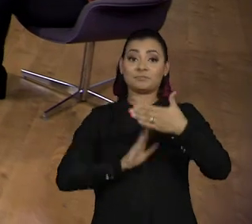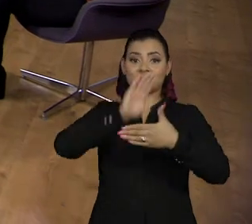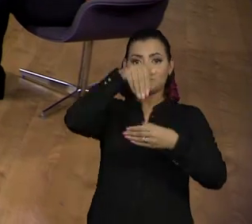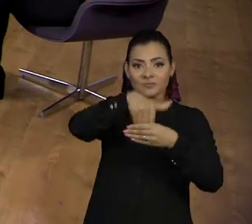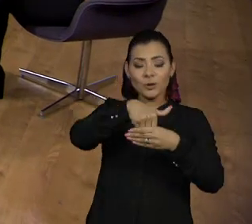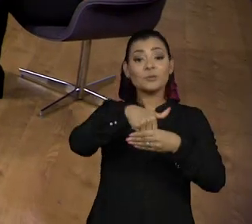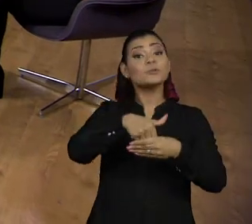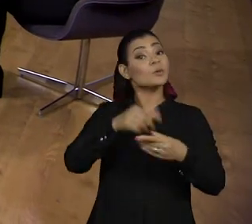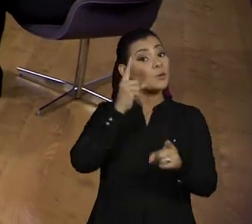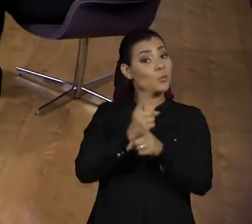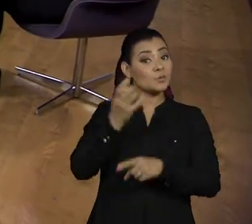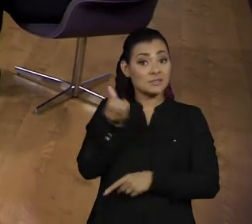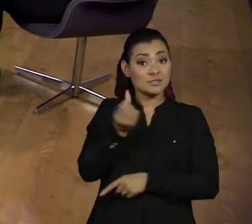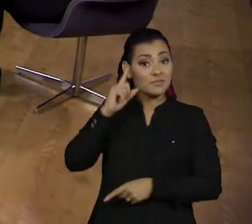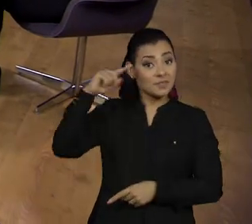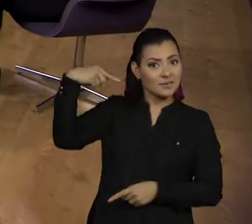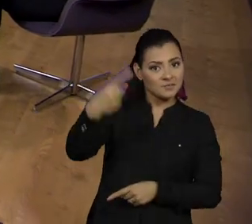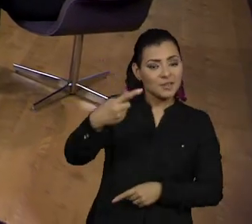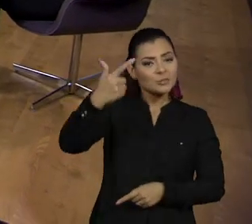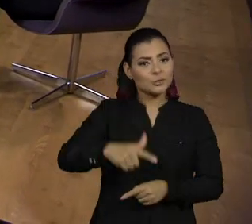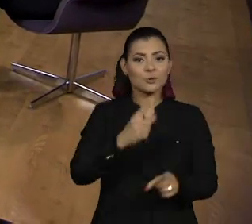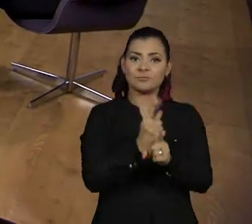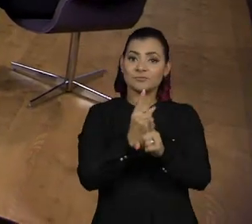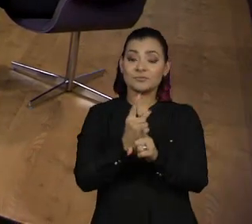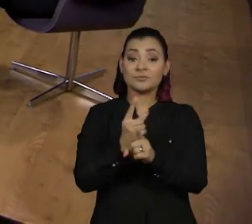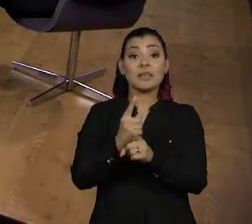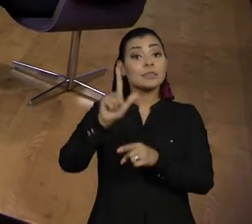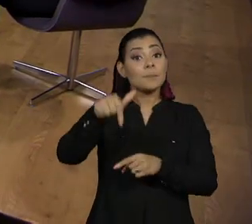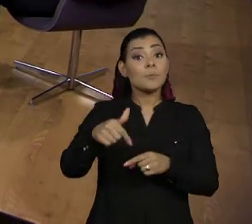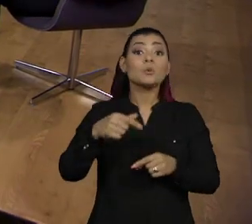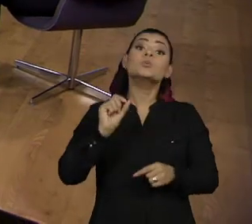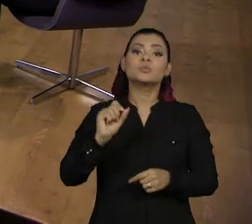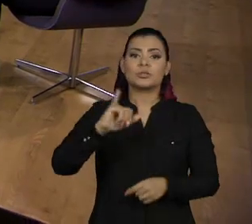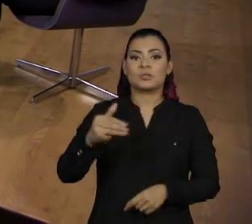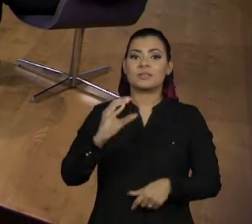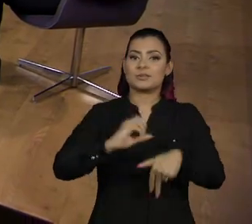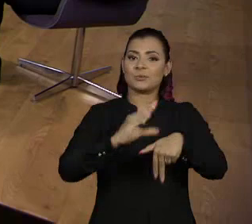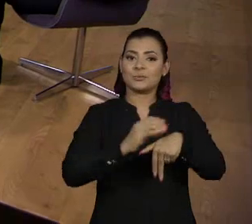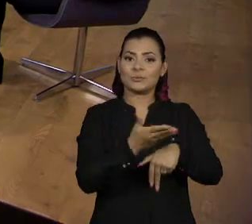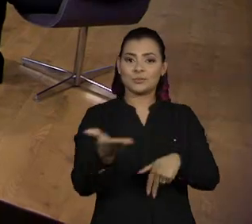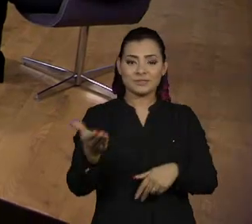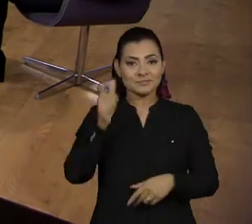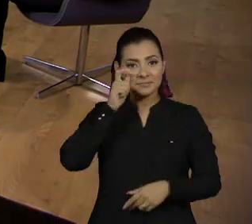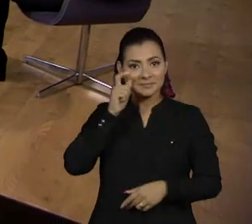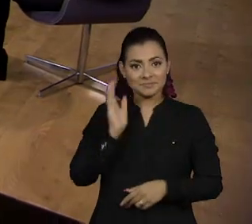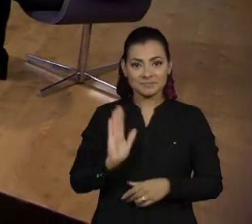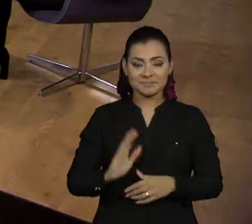Até a próxima sexta. A gente tem um novo encontro. A seguir, você assiste ao Jornal da Cultura.